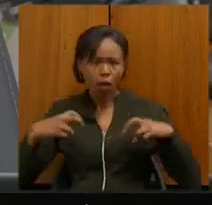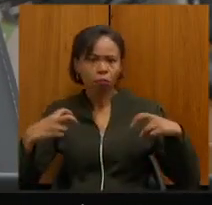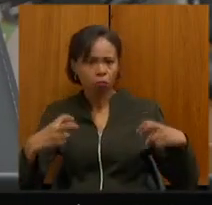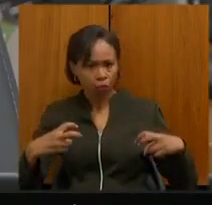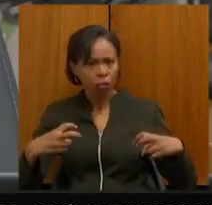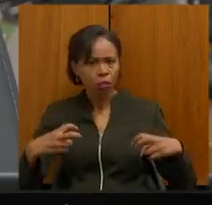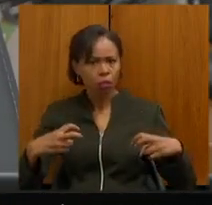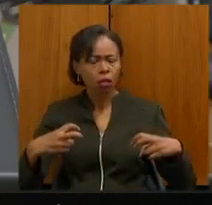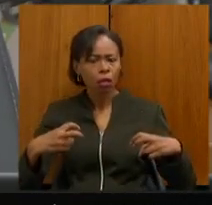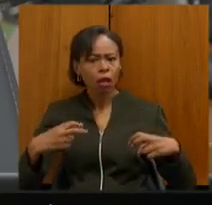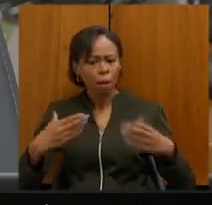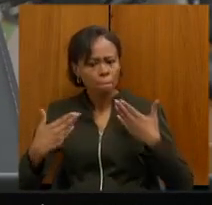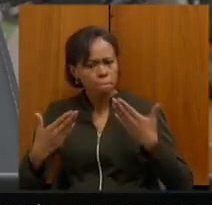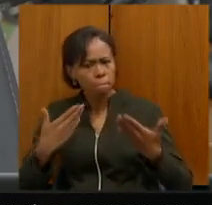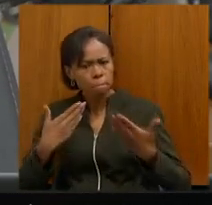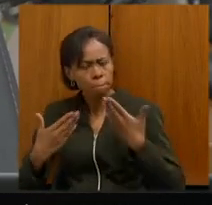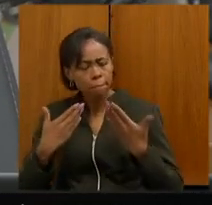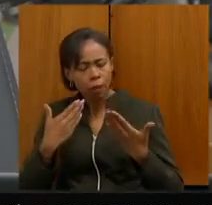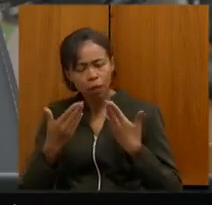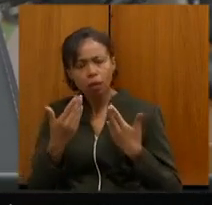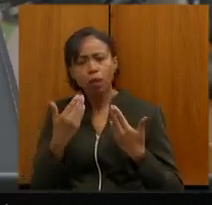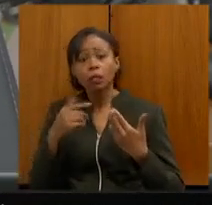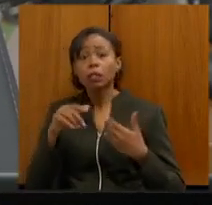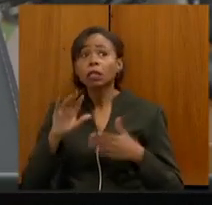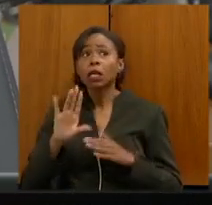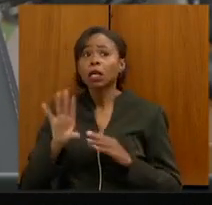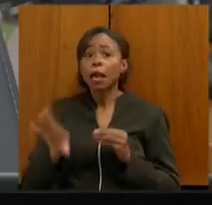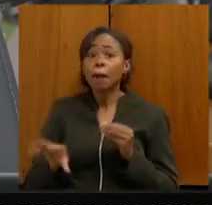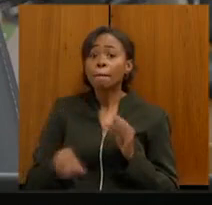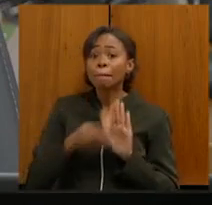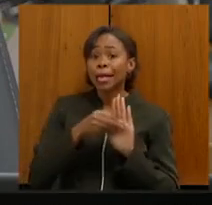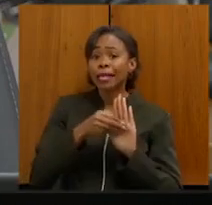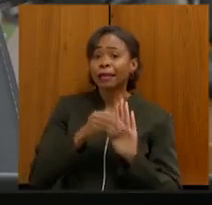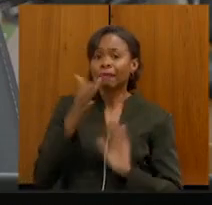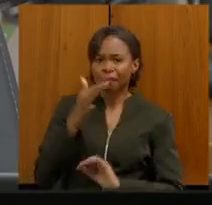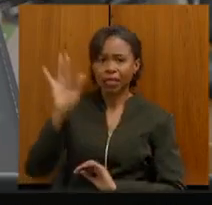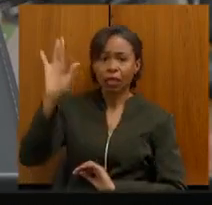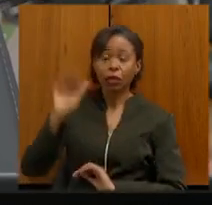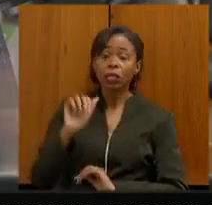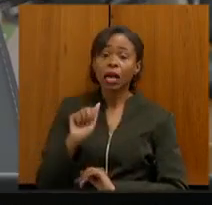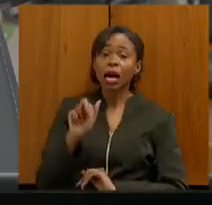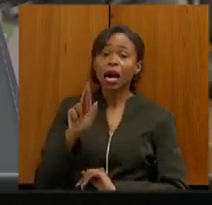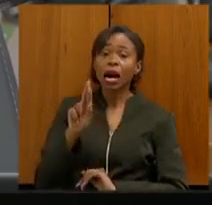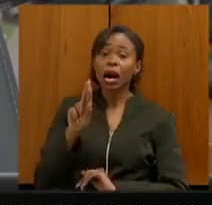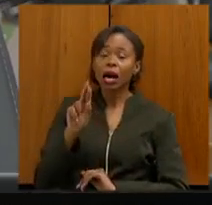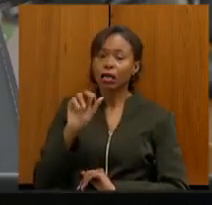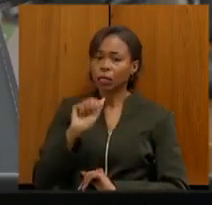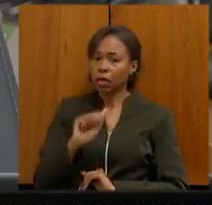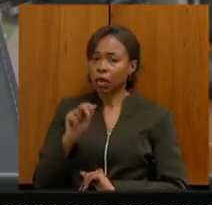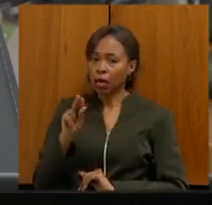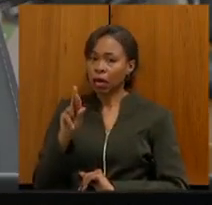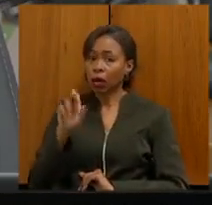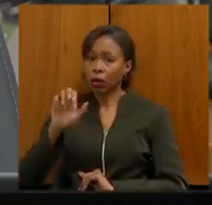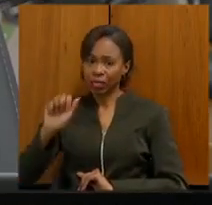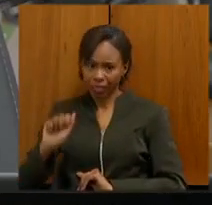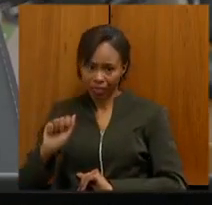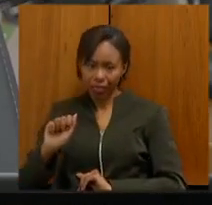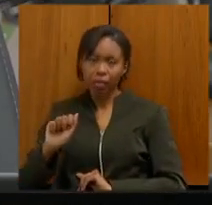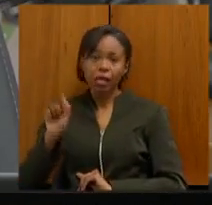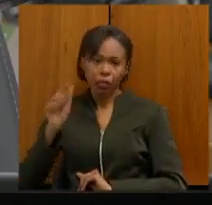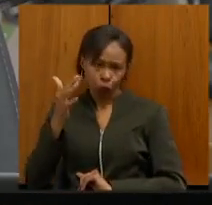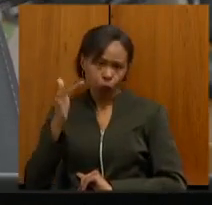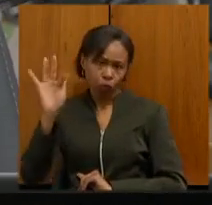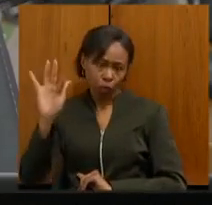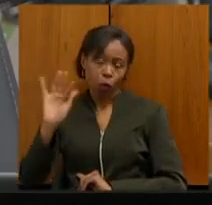inclusive recebendo uma Emenda Federal da deputada a Carolina né o estado recepcionou essa emenda de mais de